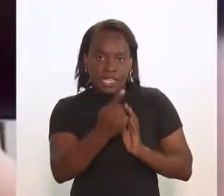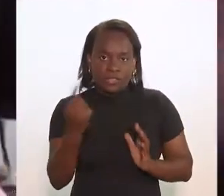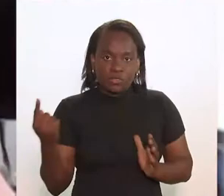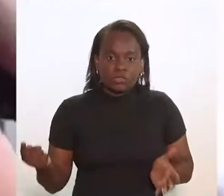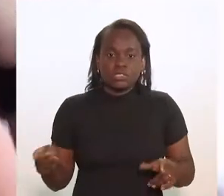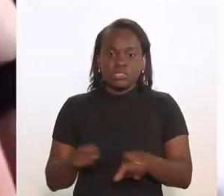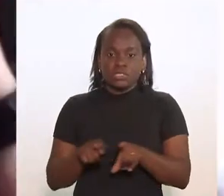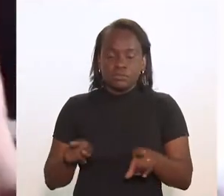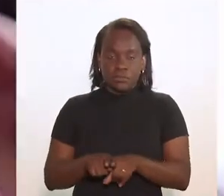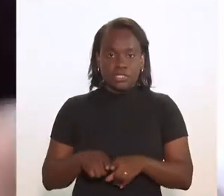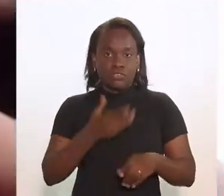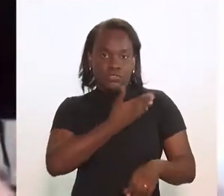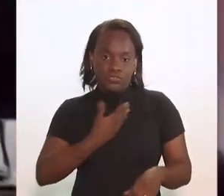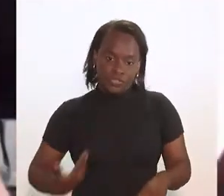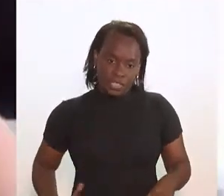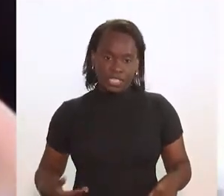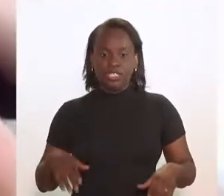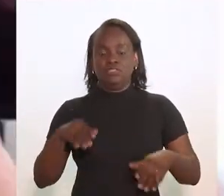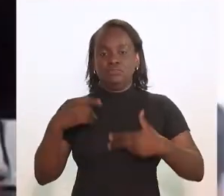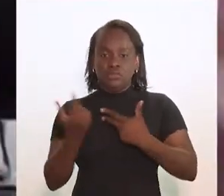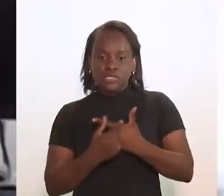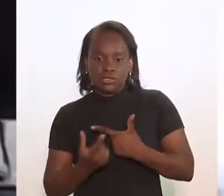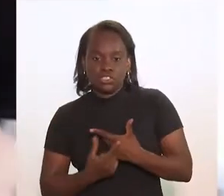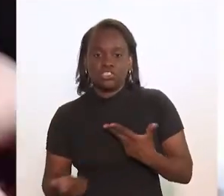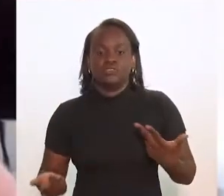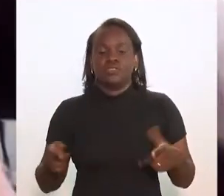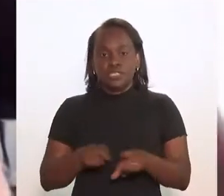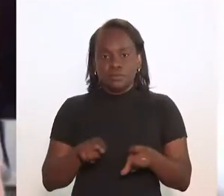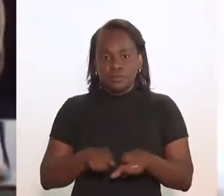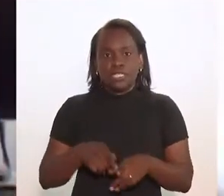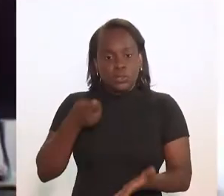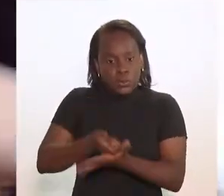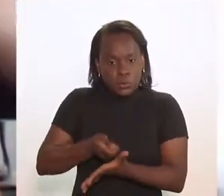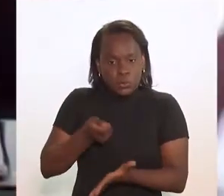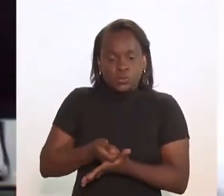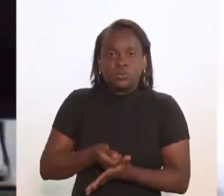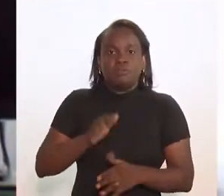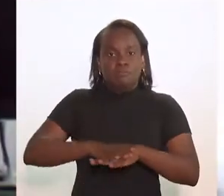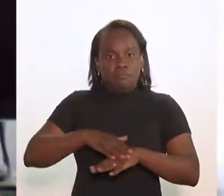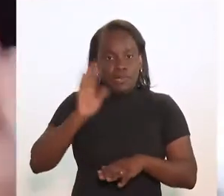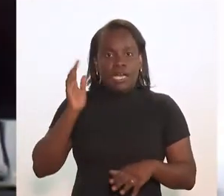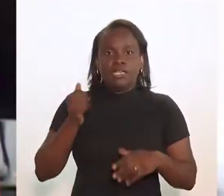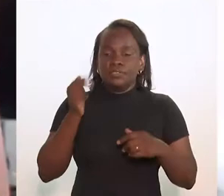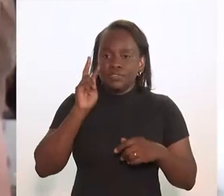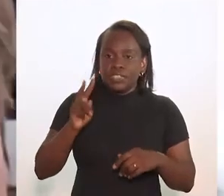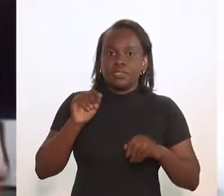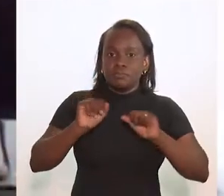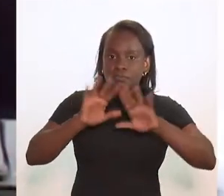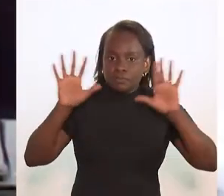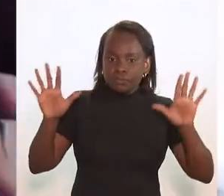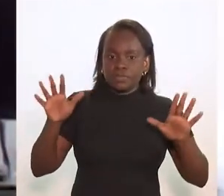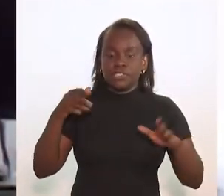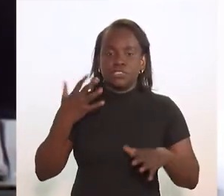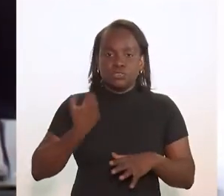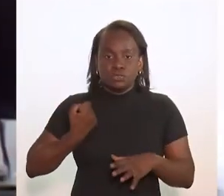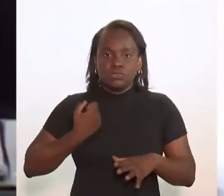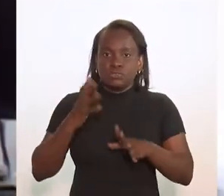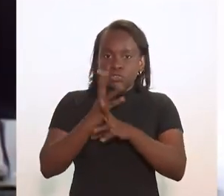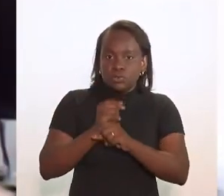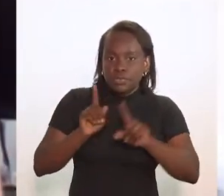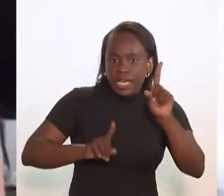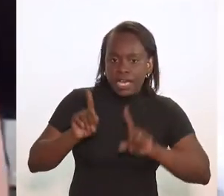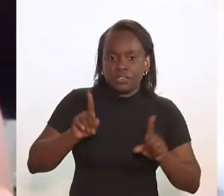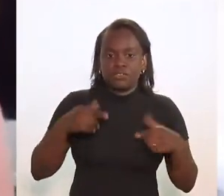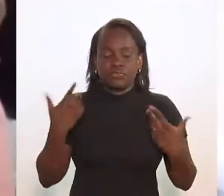até, né, dos governos, poder executivo e tal, também sendo cobrado cada vez mais por transparência nos seus dados,